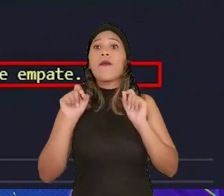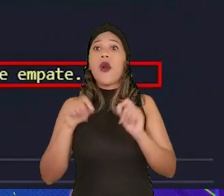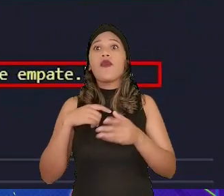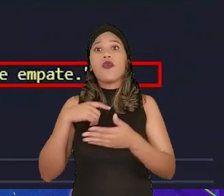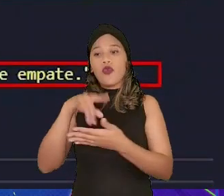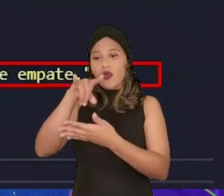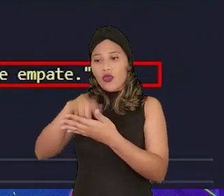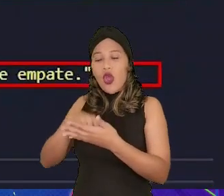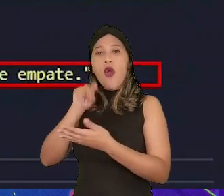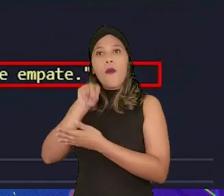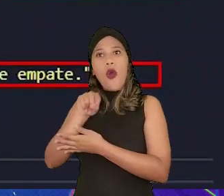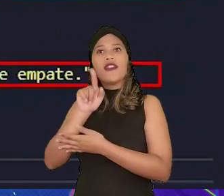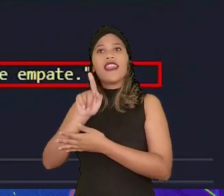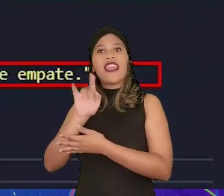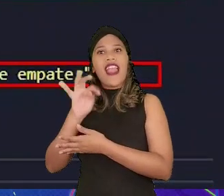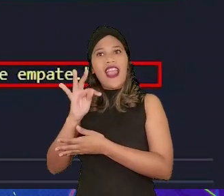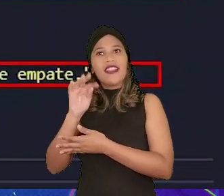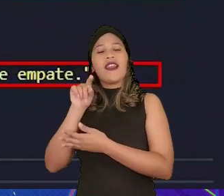meio da